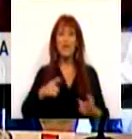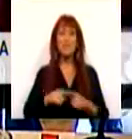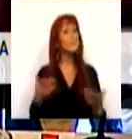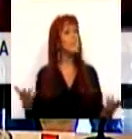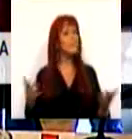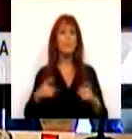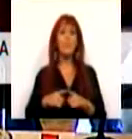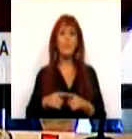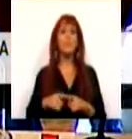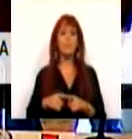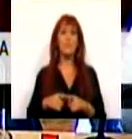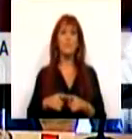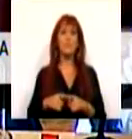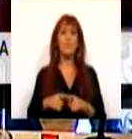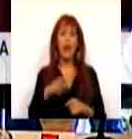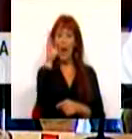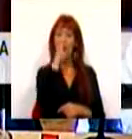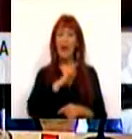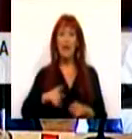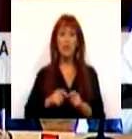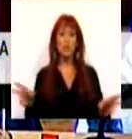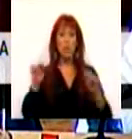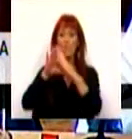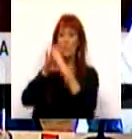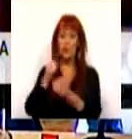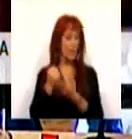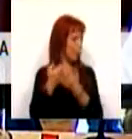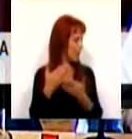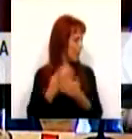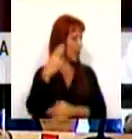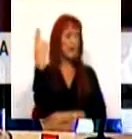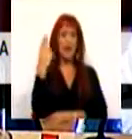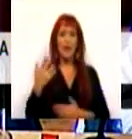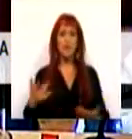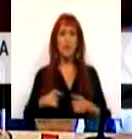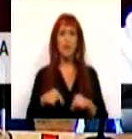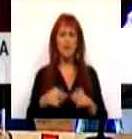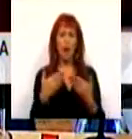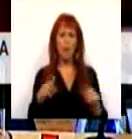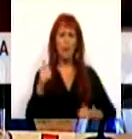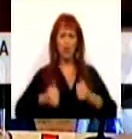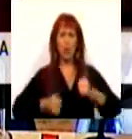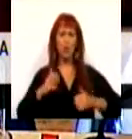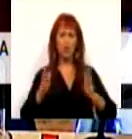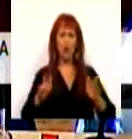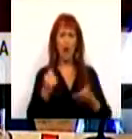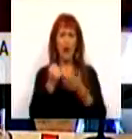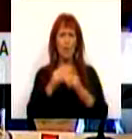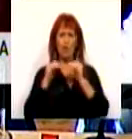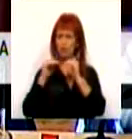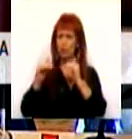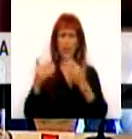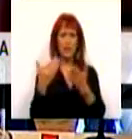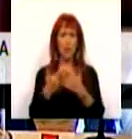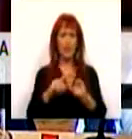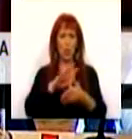assim, pôr em prática o novo modelo de apoio às artes. Já abriram os concursos para apoio sustentado,